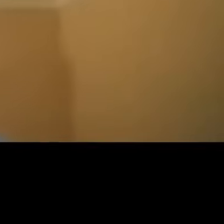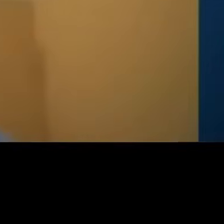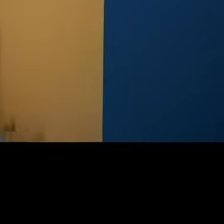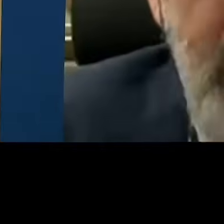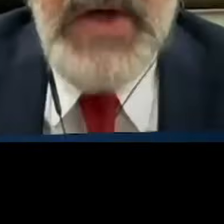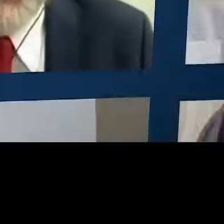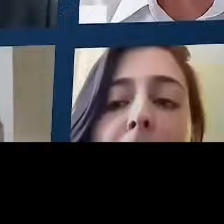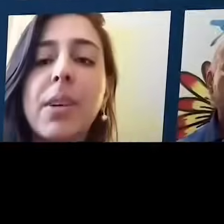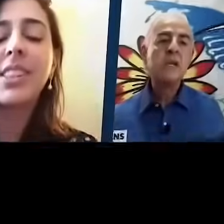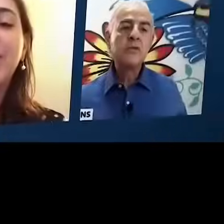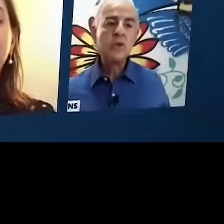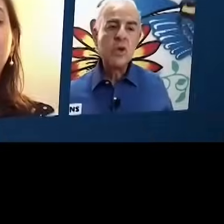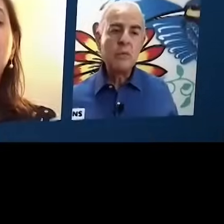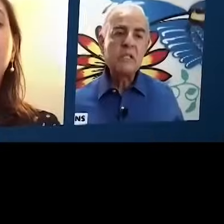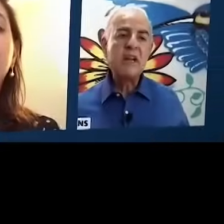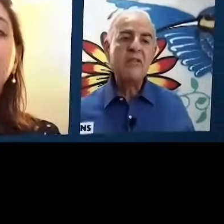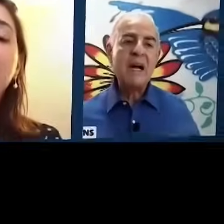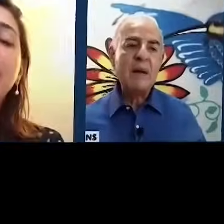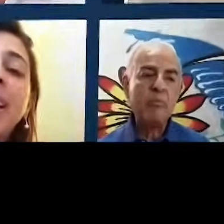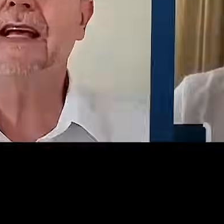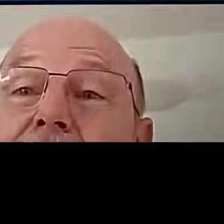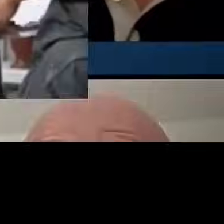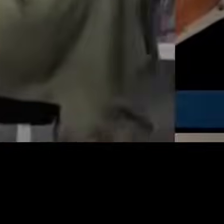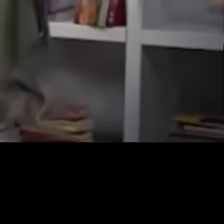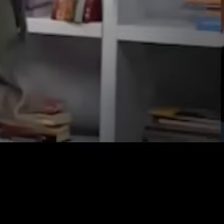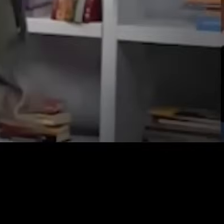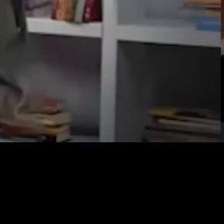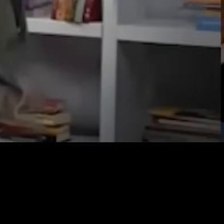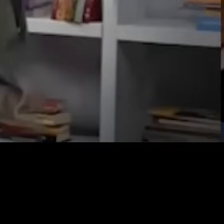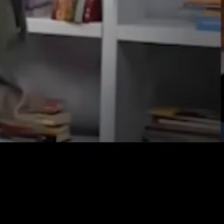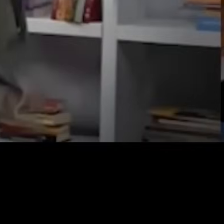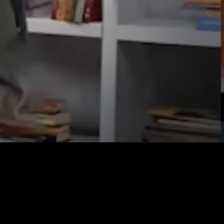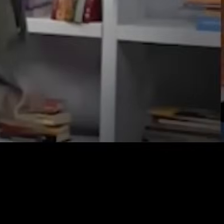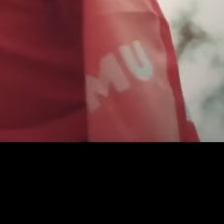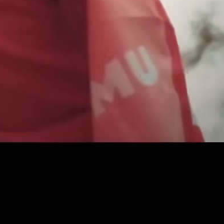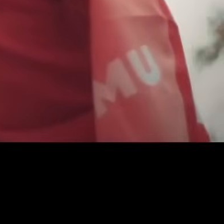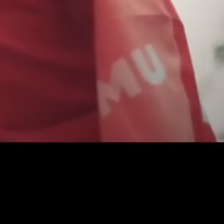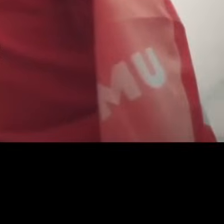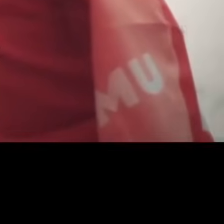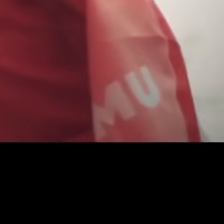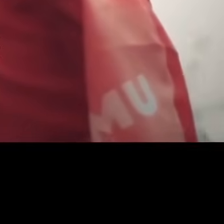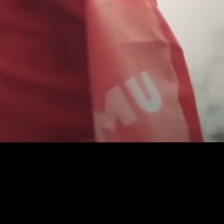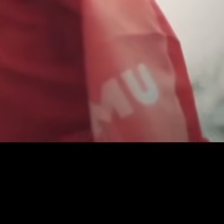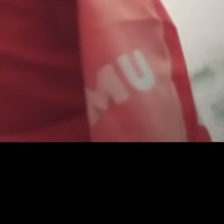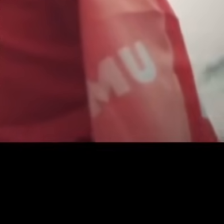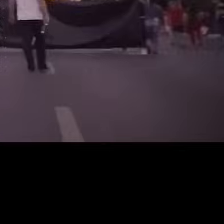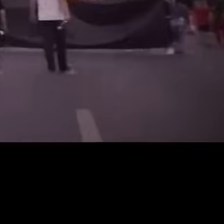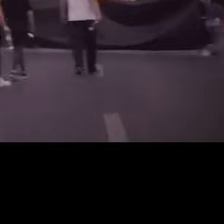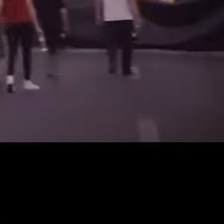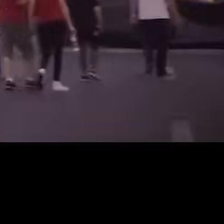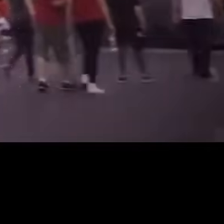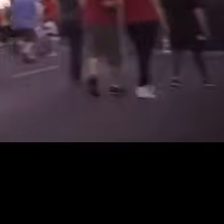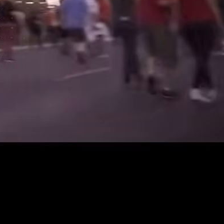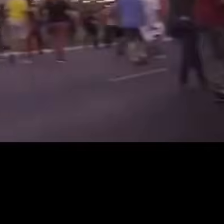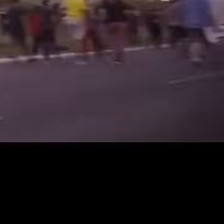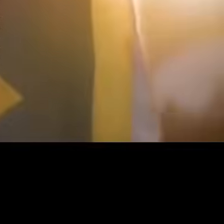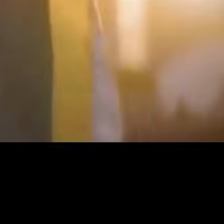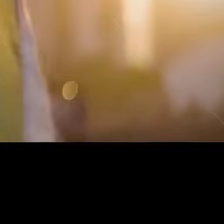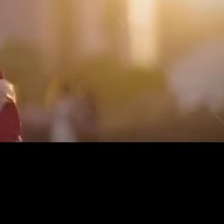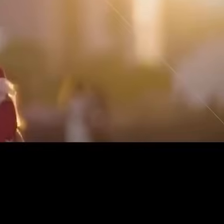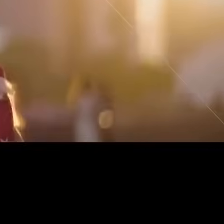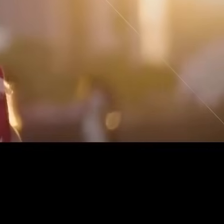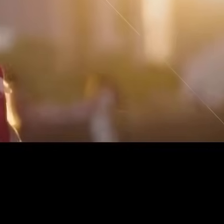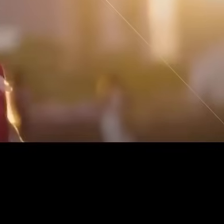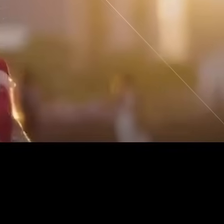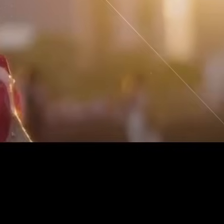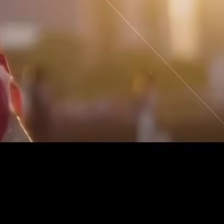Esse sentimento que, apesar de qualquer análise, teima em tomar conta do coração dos brasileiros e